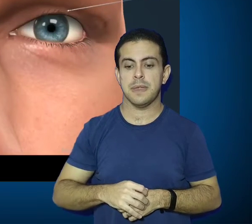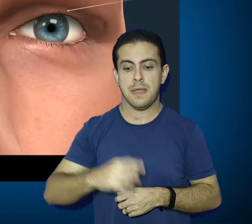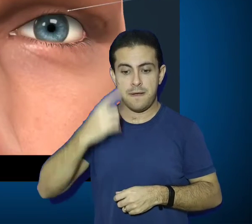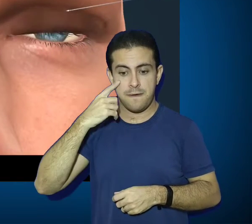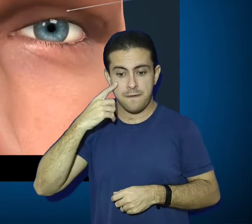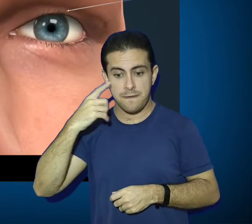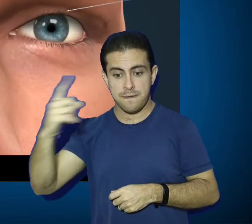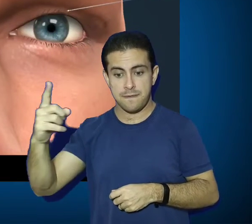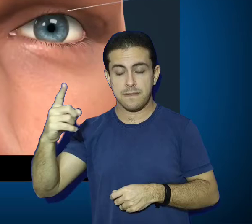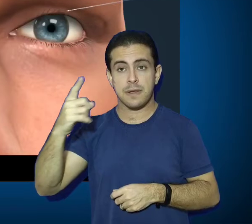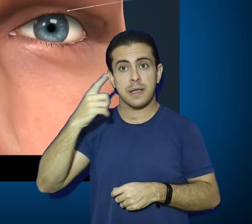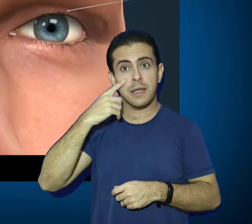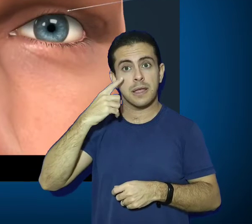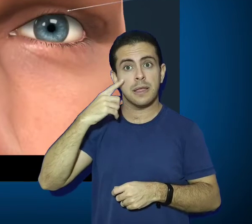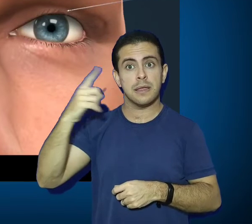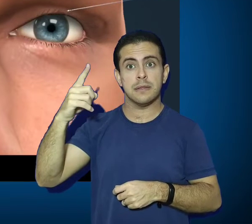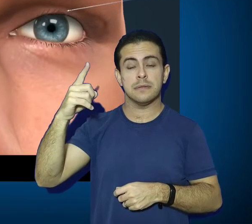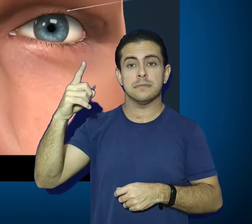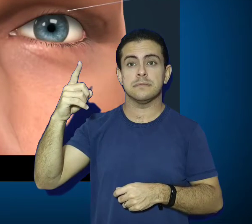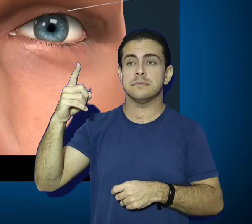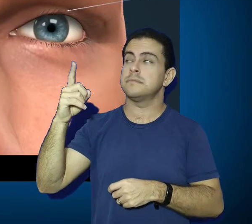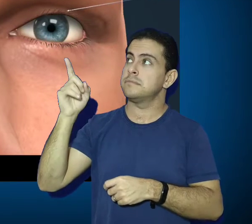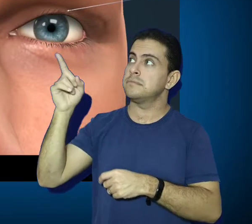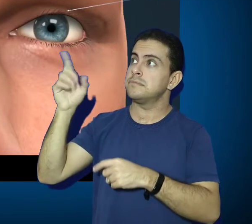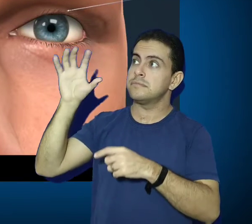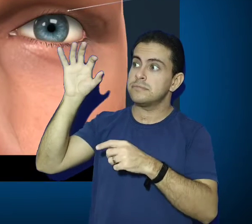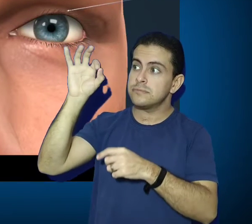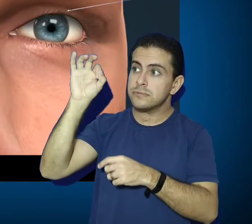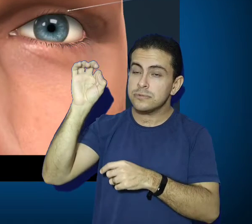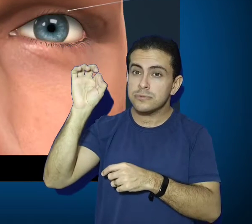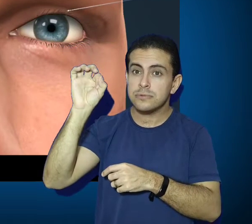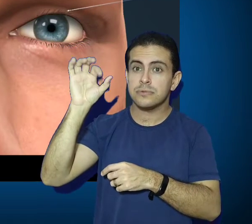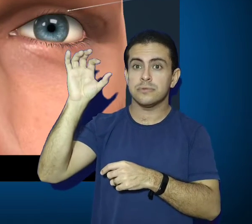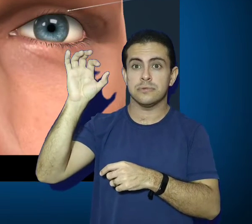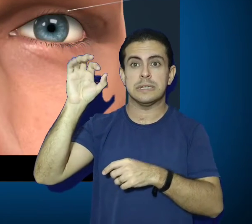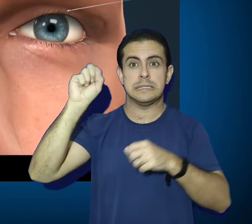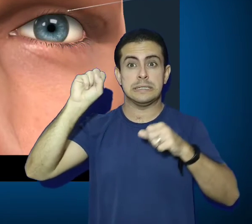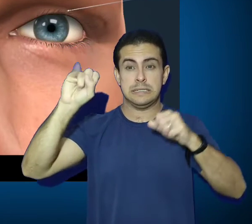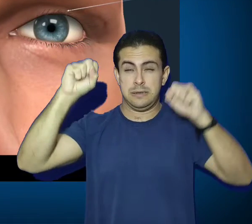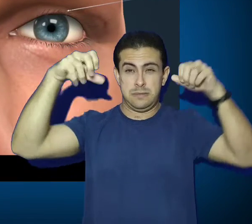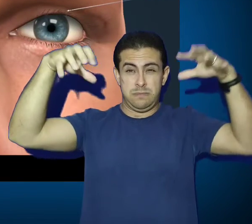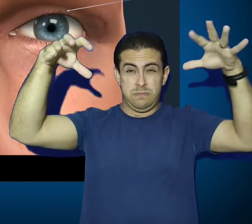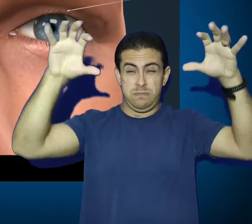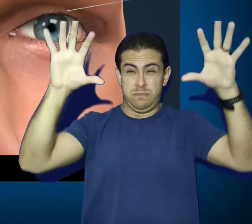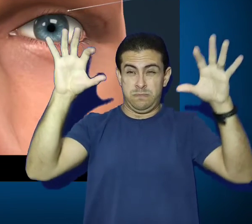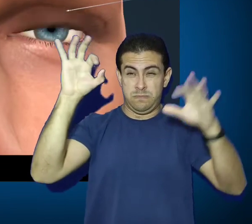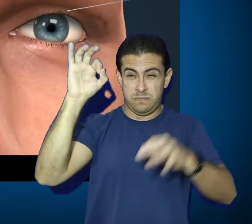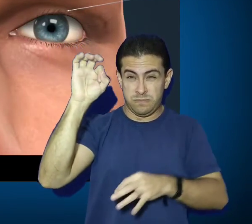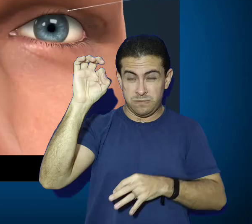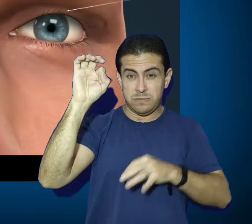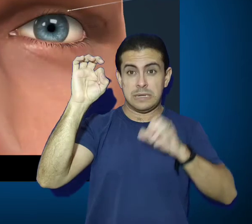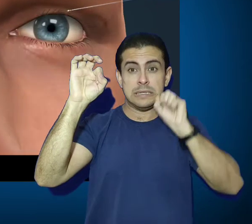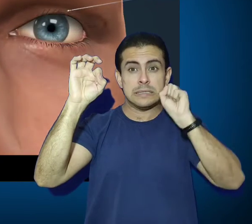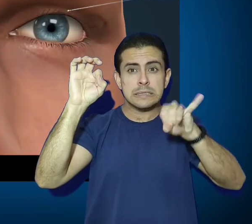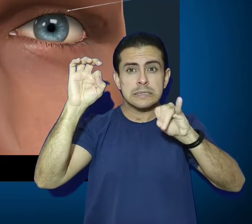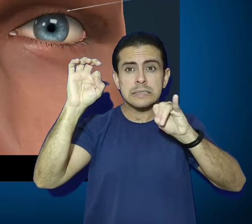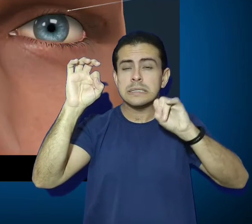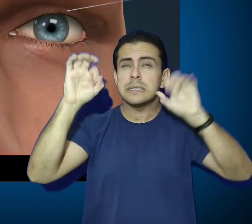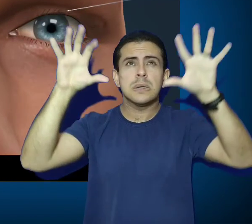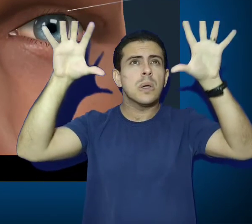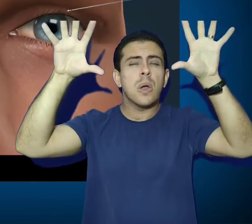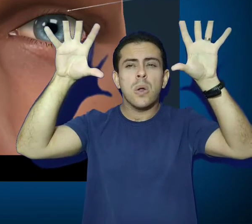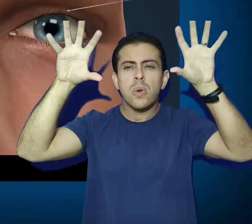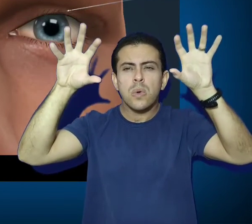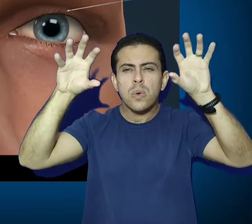Observe o tamanho do diâmetro da pupila em regiões onde há alta iluminação. Mas se nós mudarmos aqui, ficou à